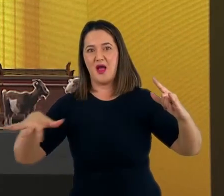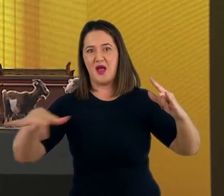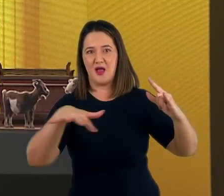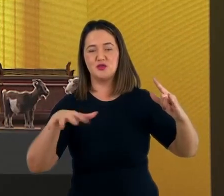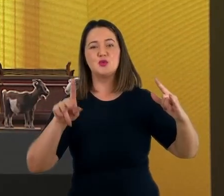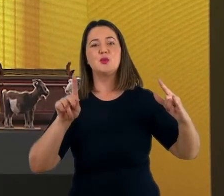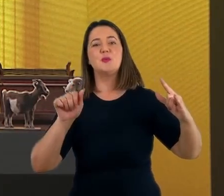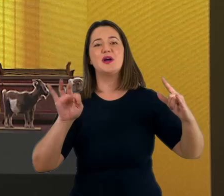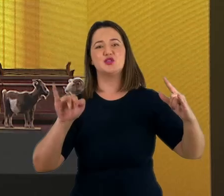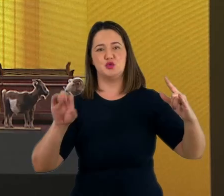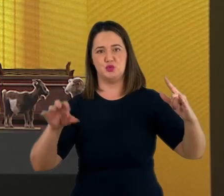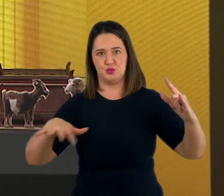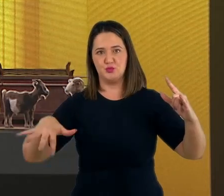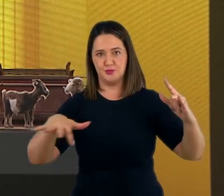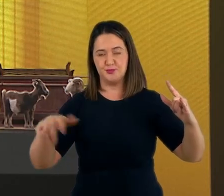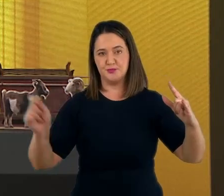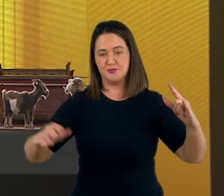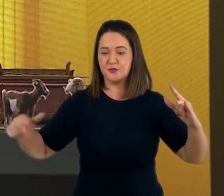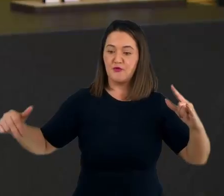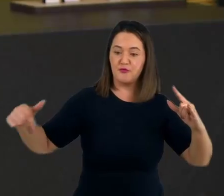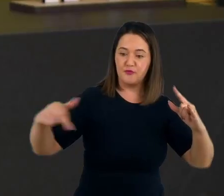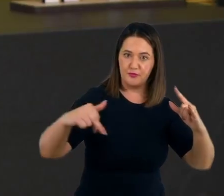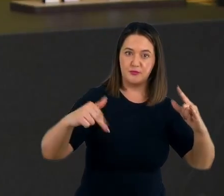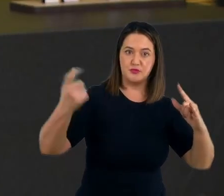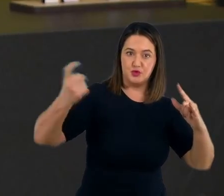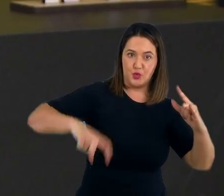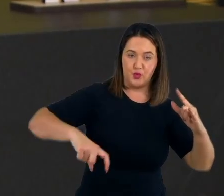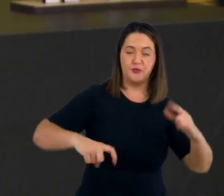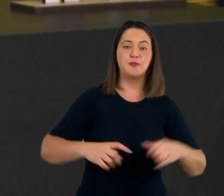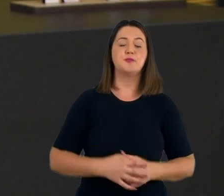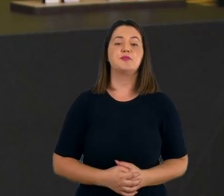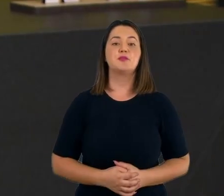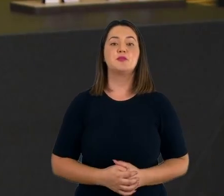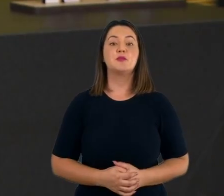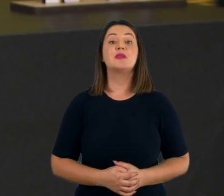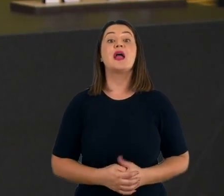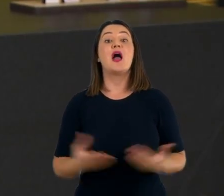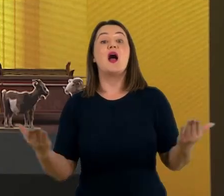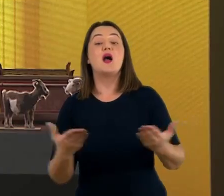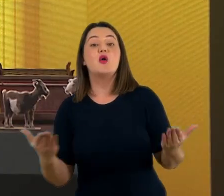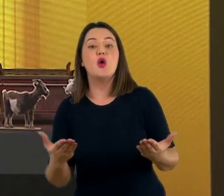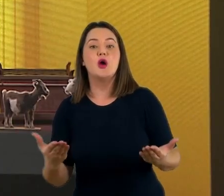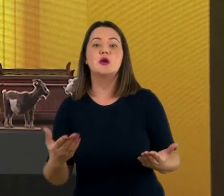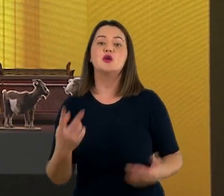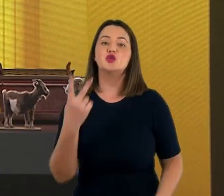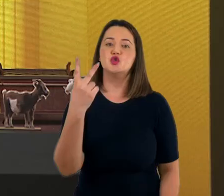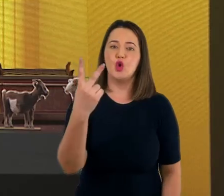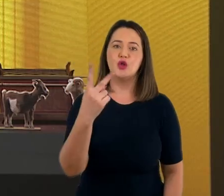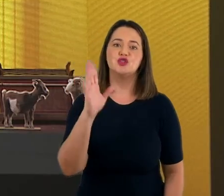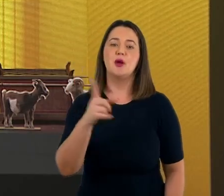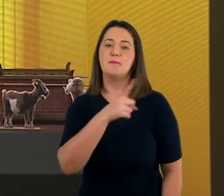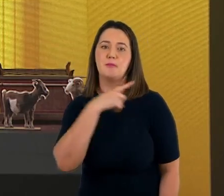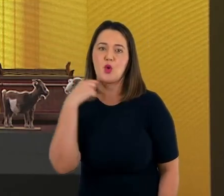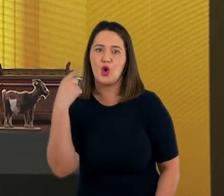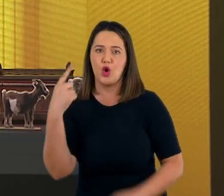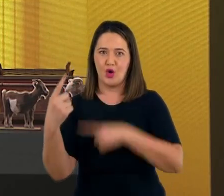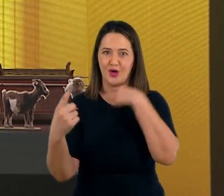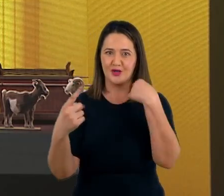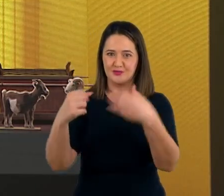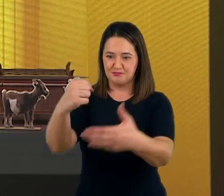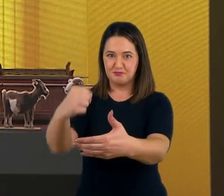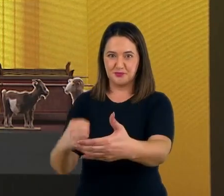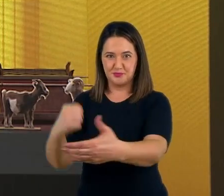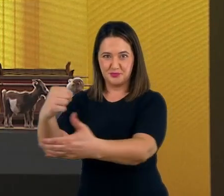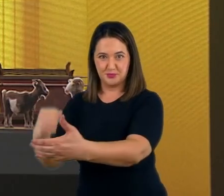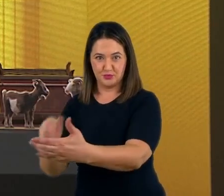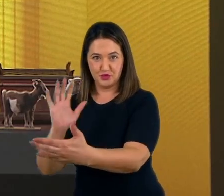está em Levítico 16, versos 26. Nesse momento, o novilho e o bode que tinham sido